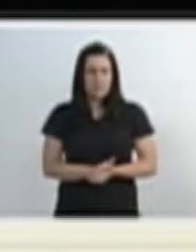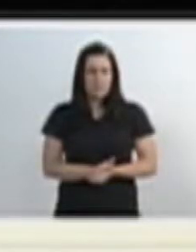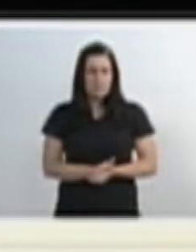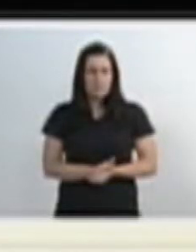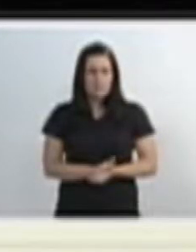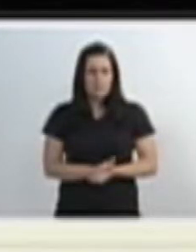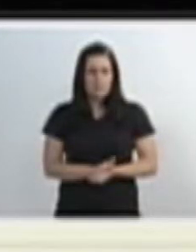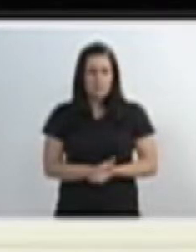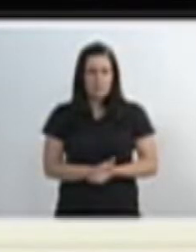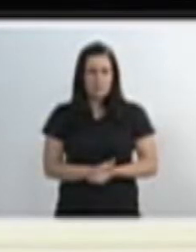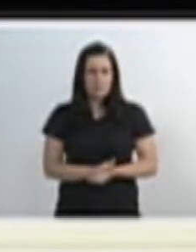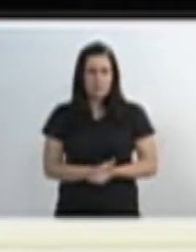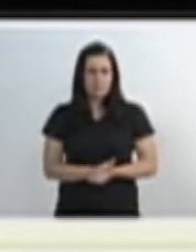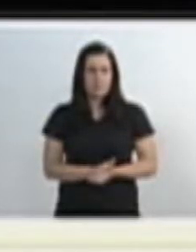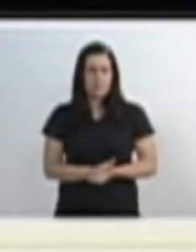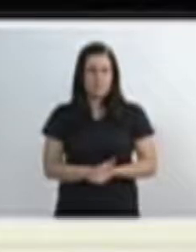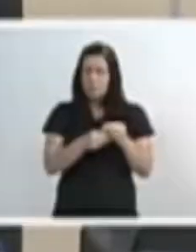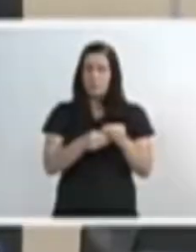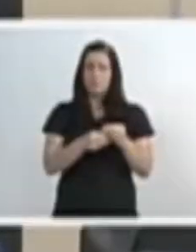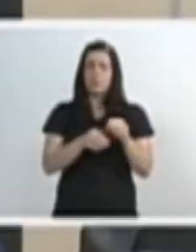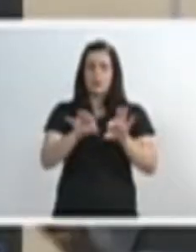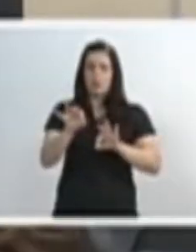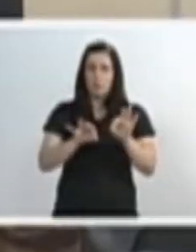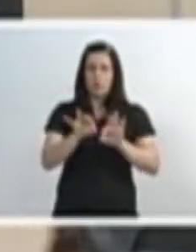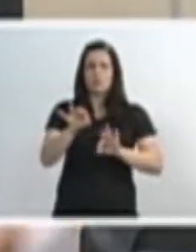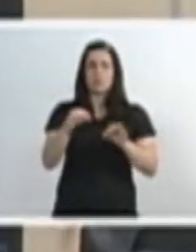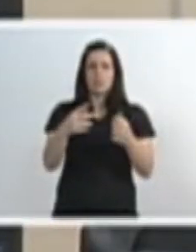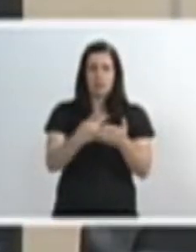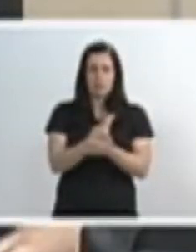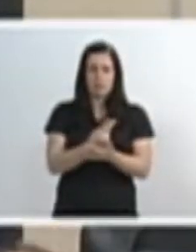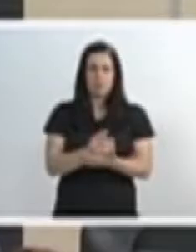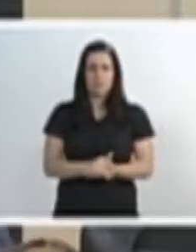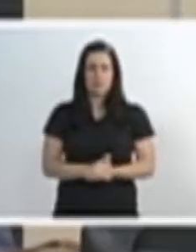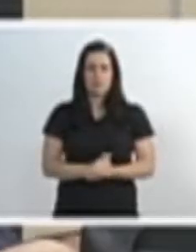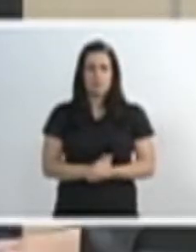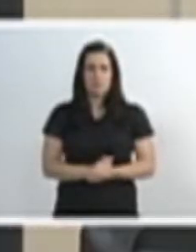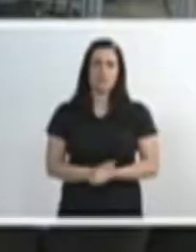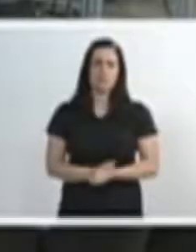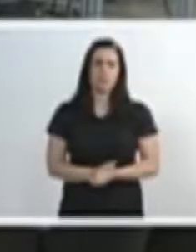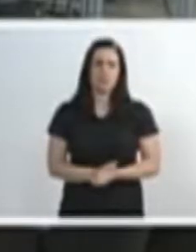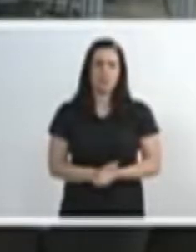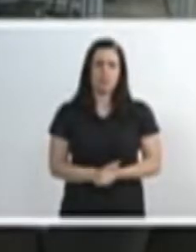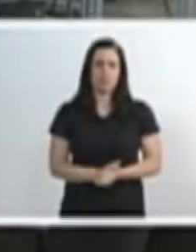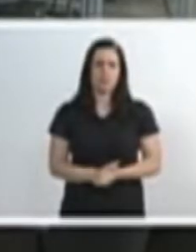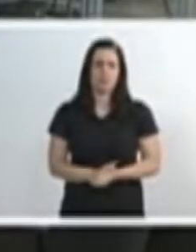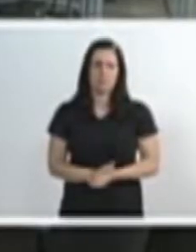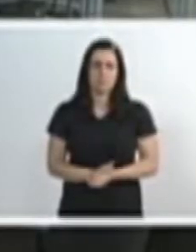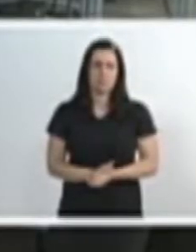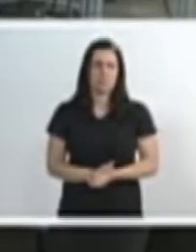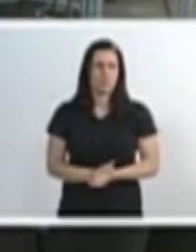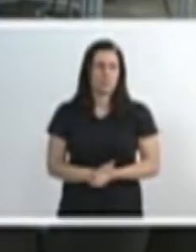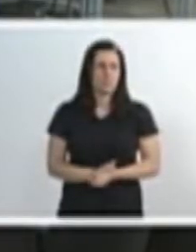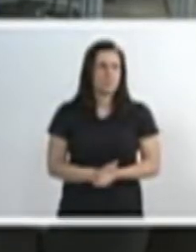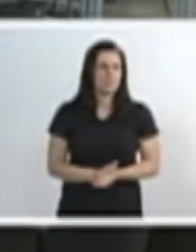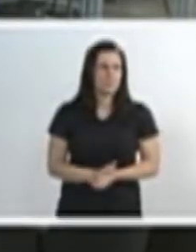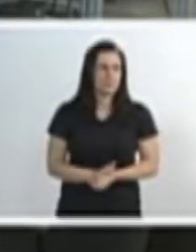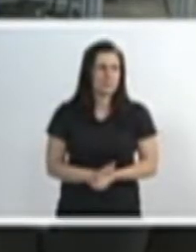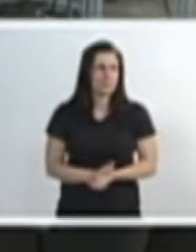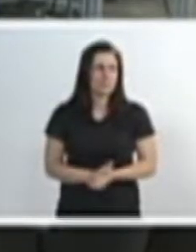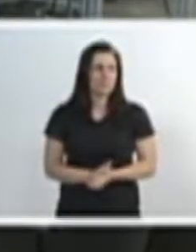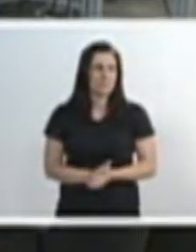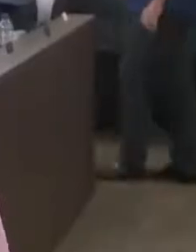Legislativo. Todo momento nós construímos documentos, nós fizemos documentos internos, nós atendemos a comunidade. Quando